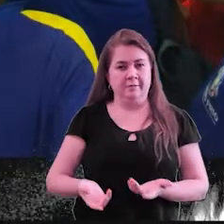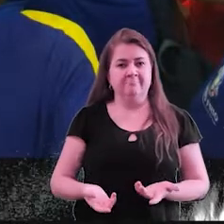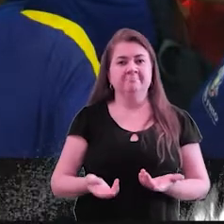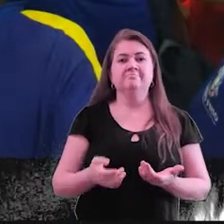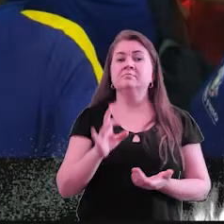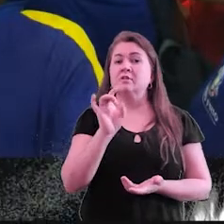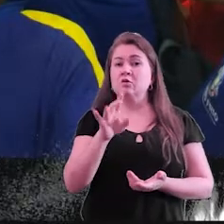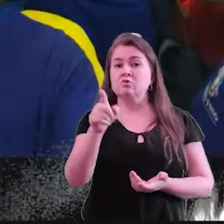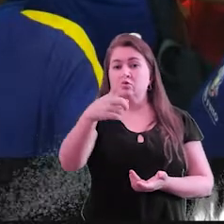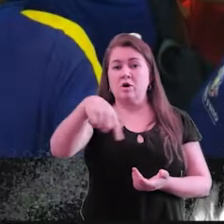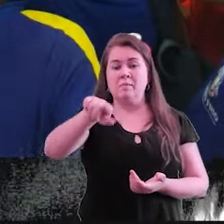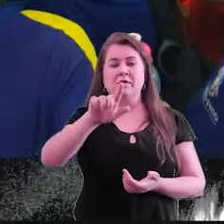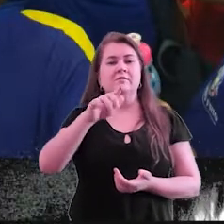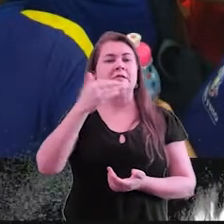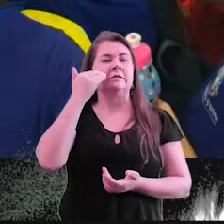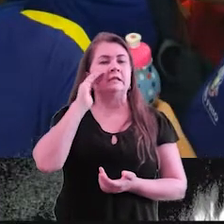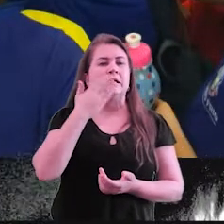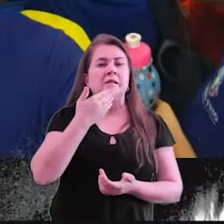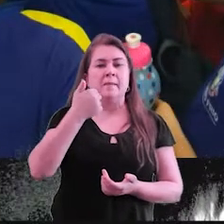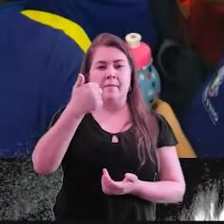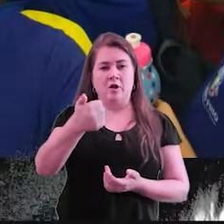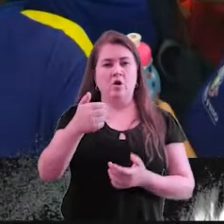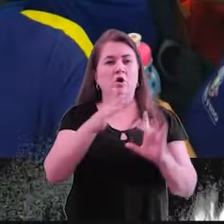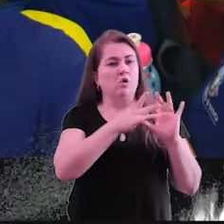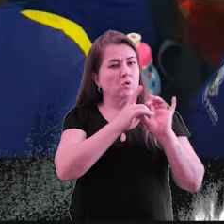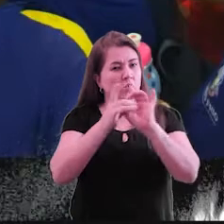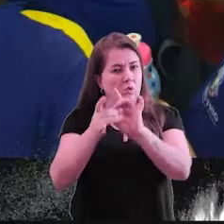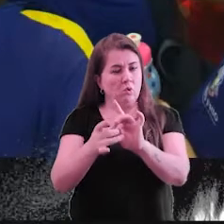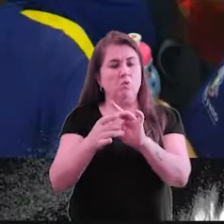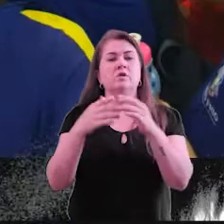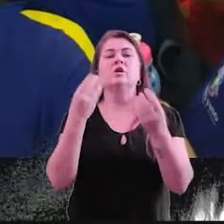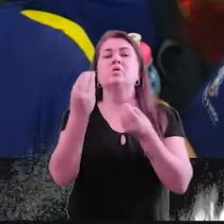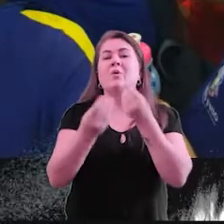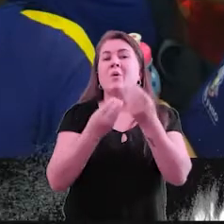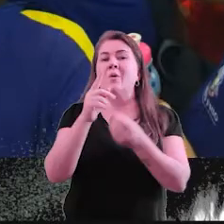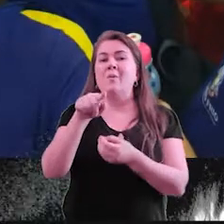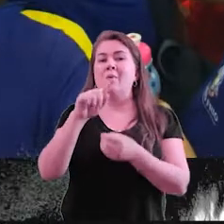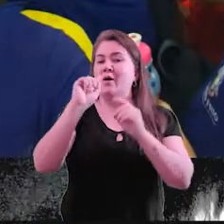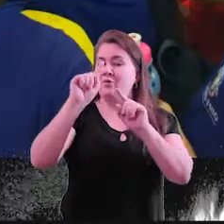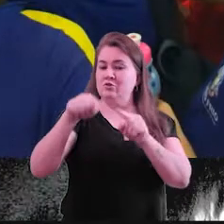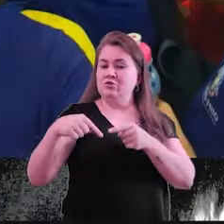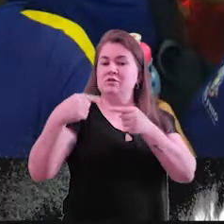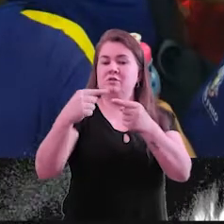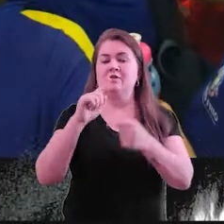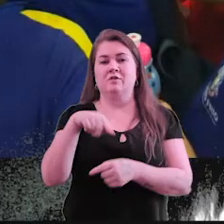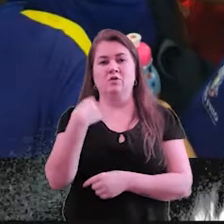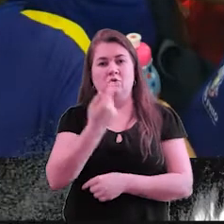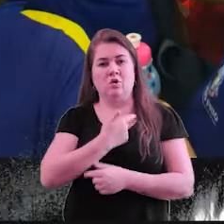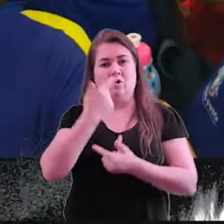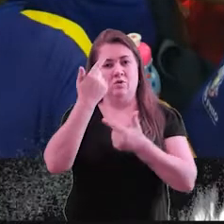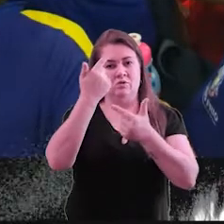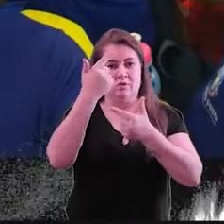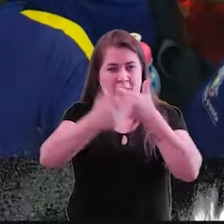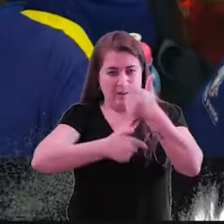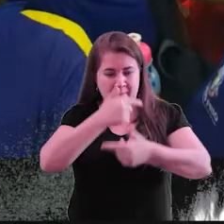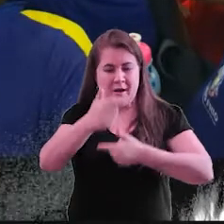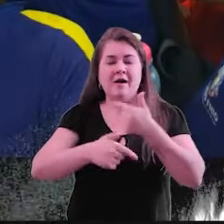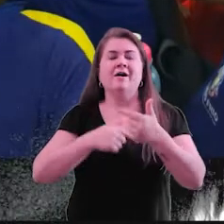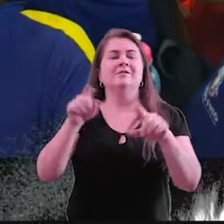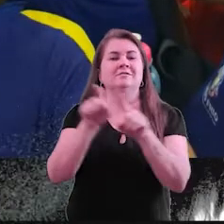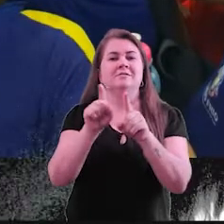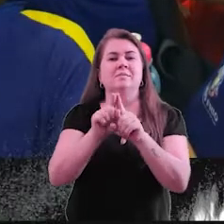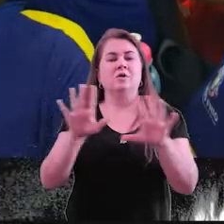nosso desafio e do tamanho do nosso público, e aí não dando um enfoque especial